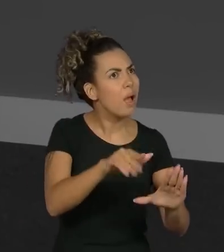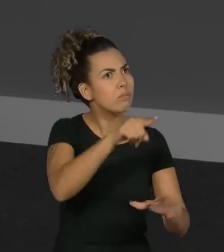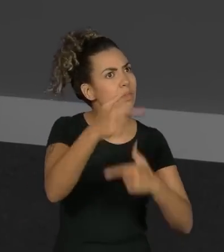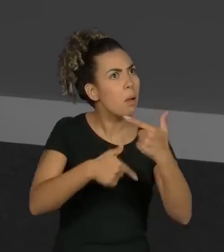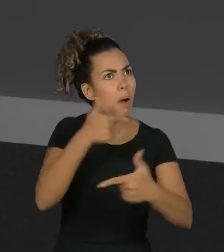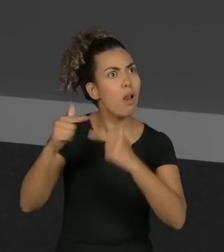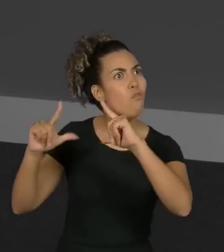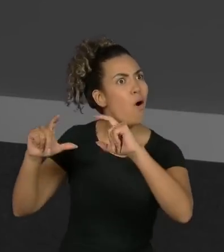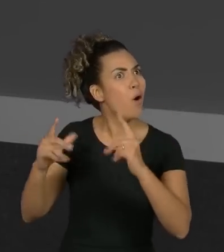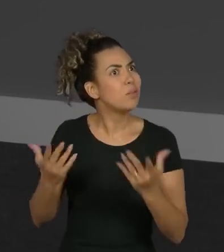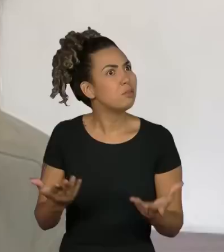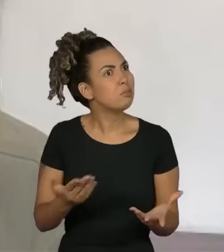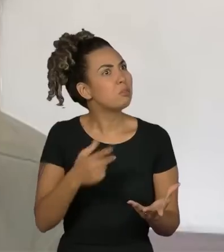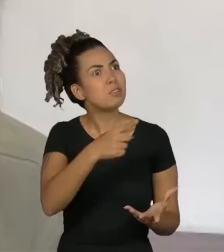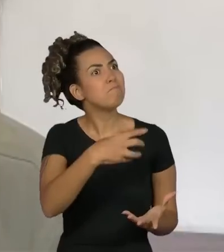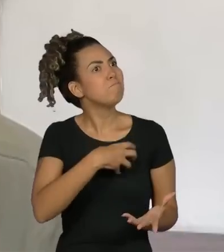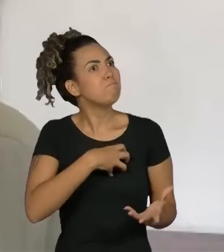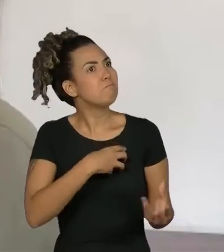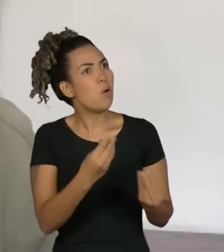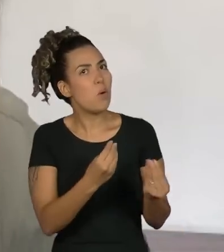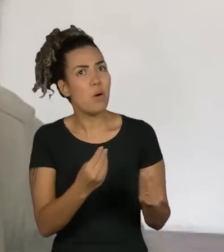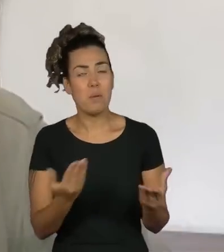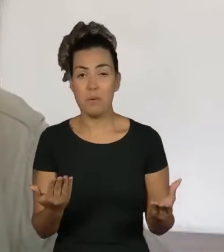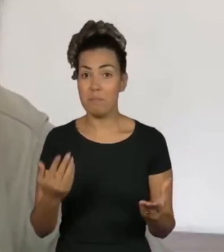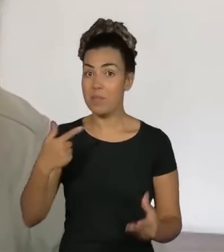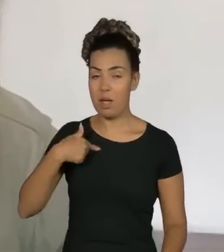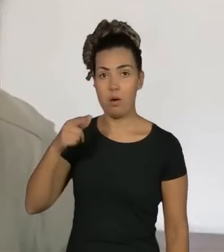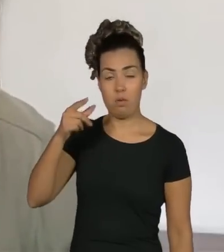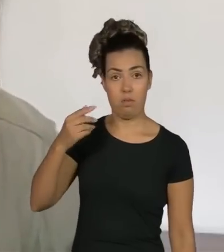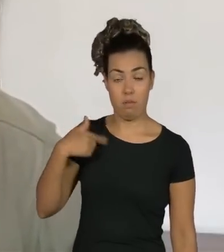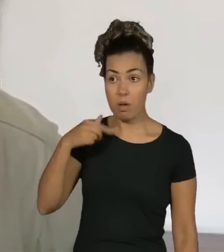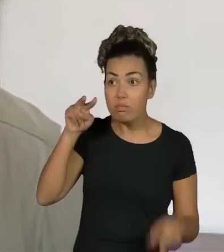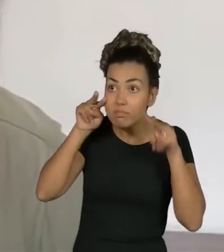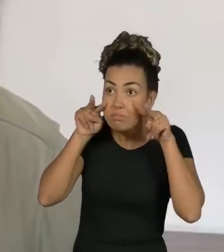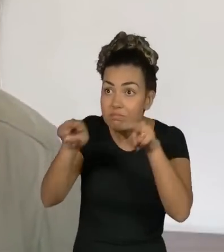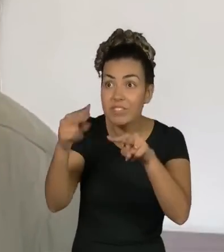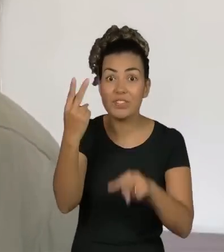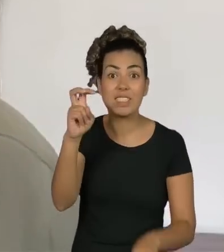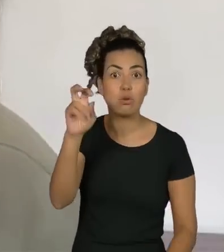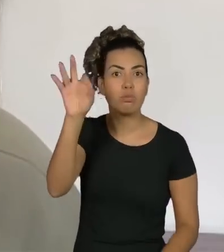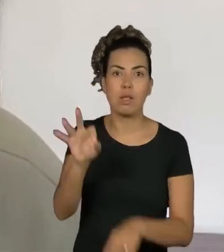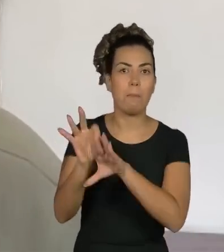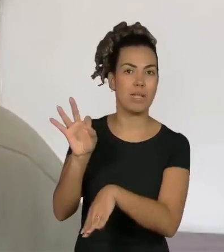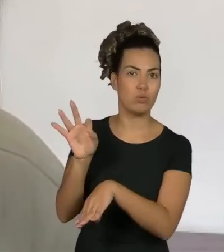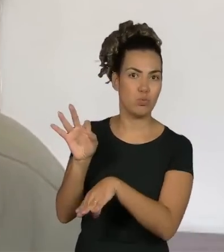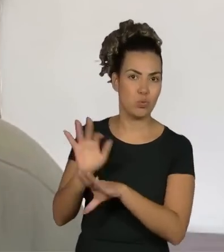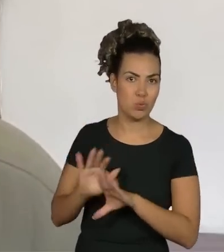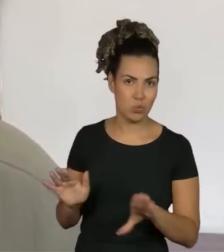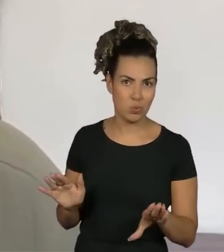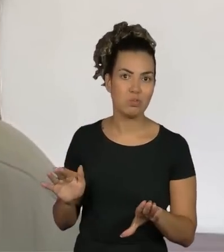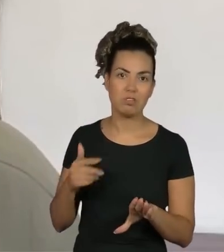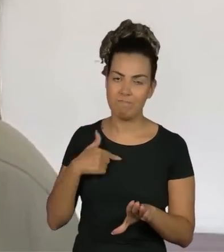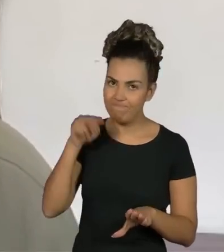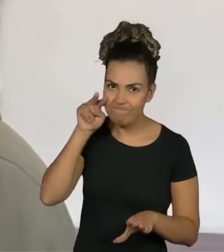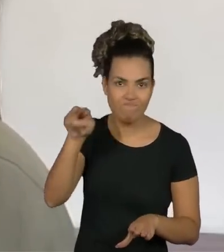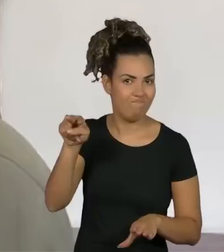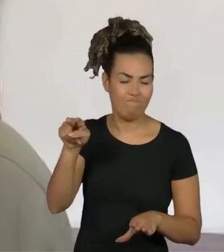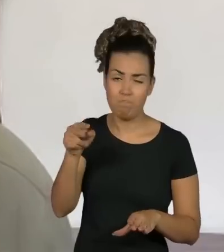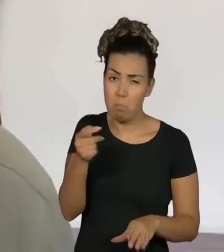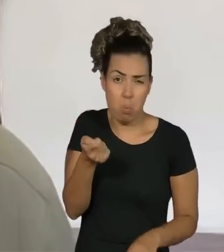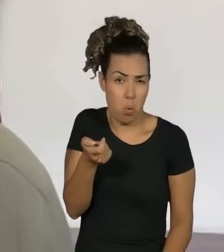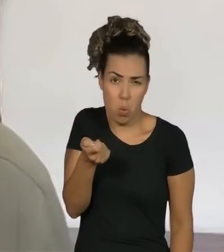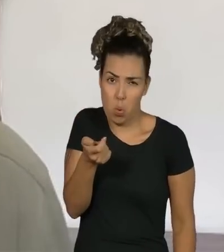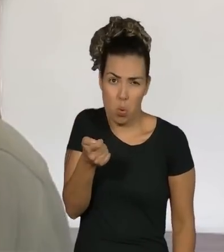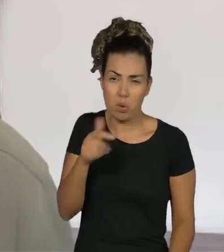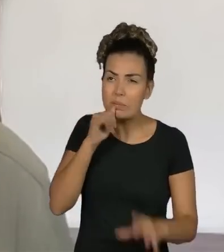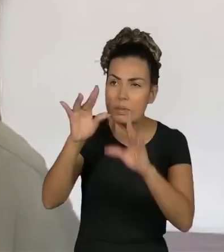você, Guilherme? Eu tenho menos de 25% de visão, né? Então eu não consigo enxergar